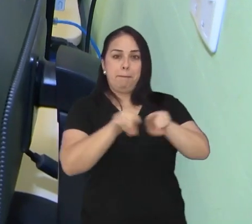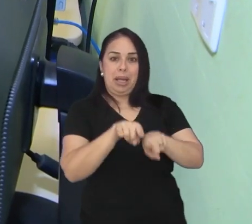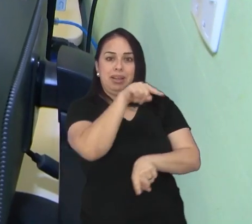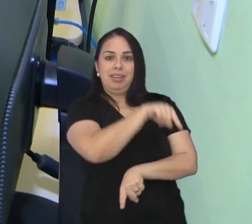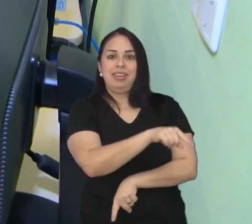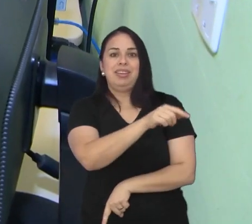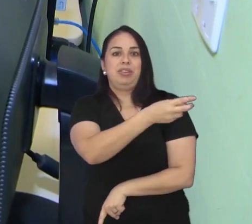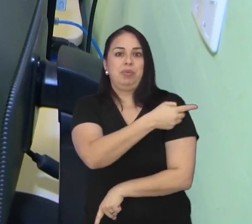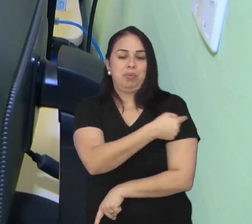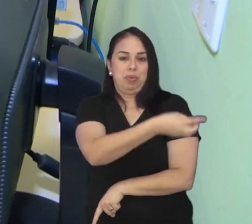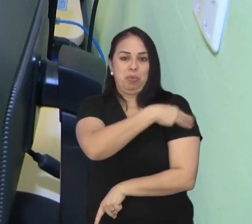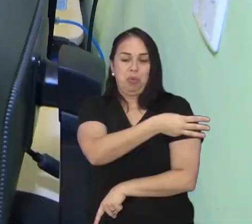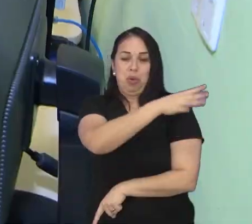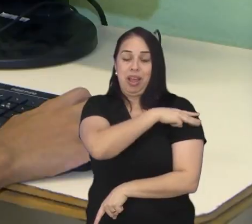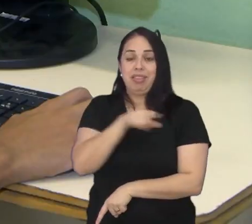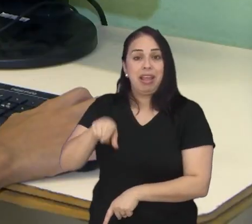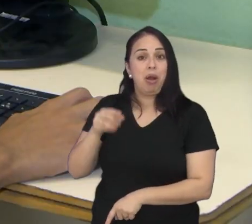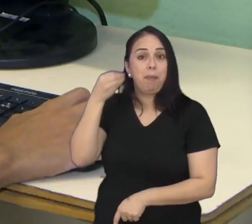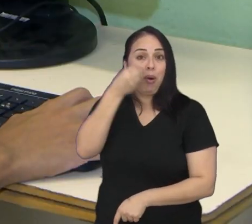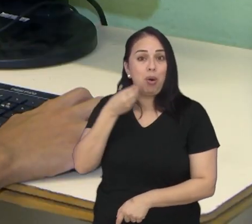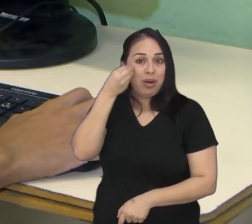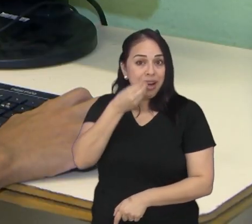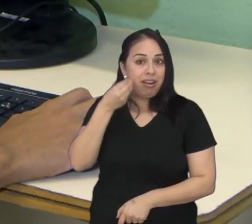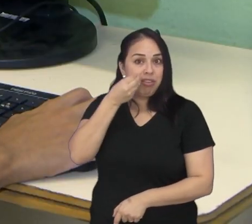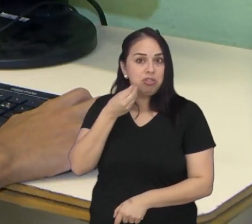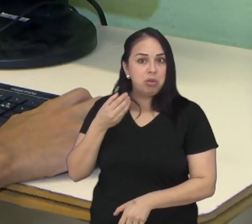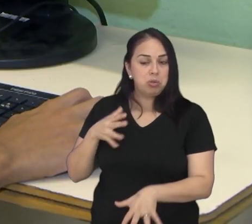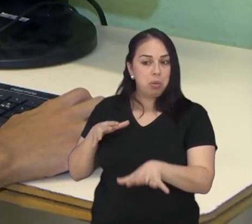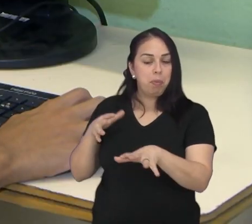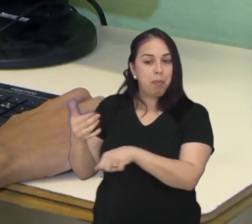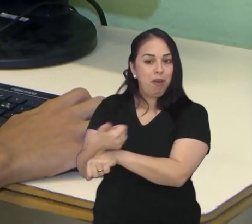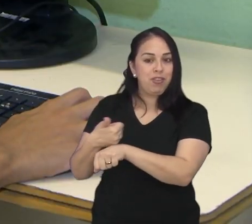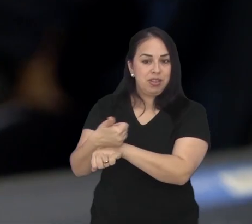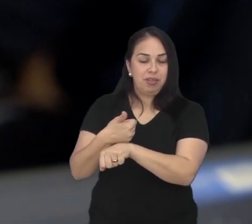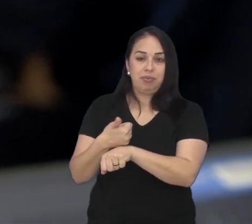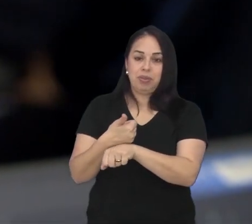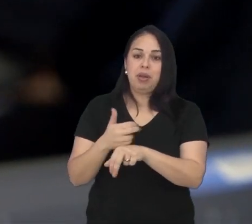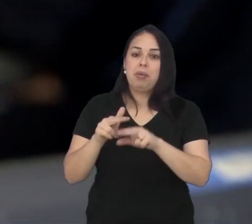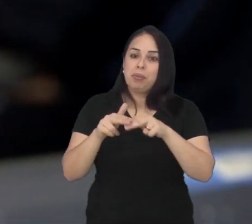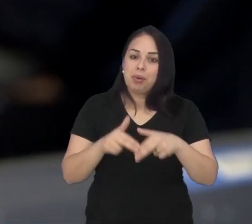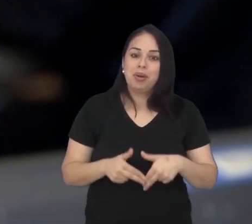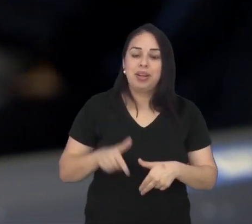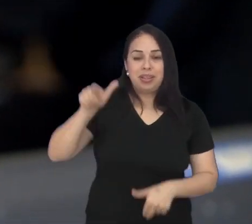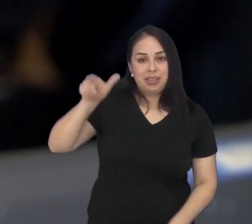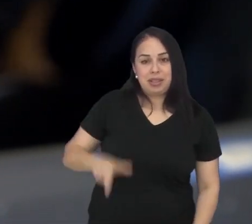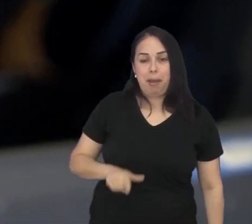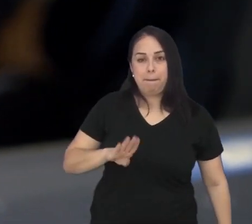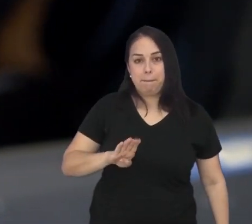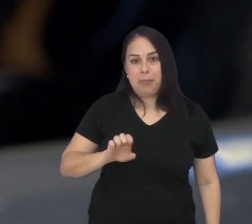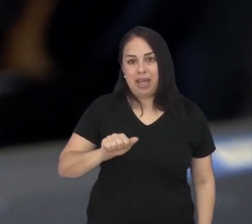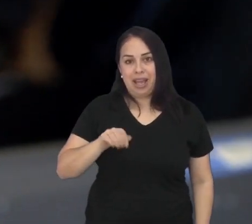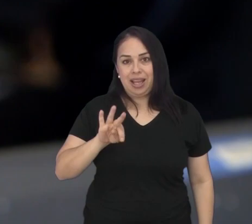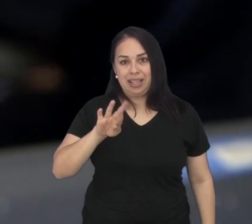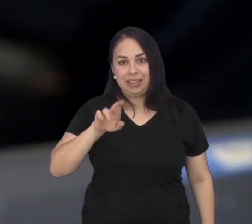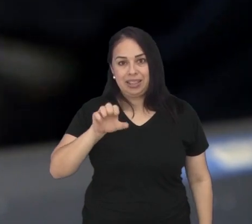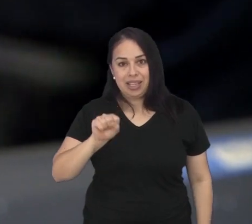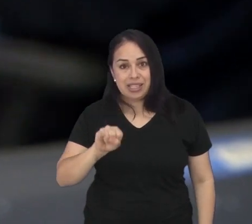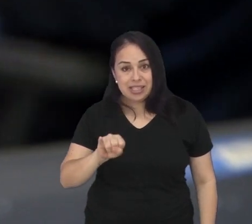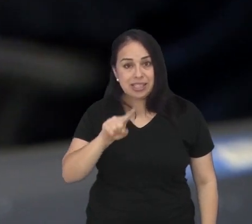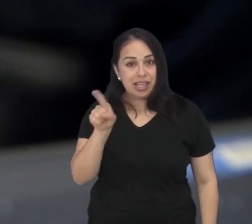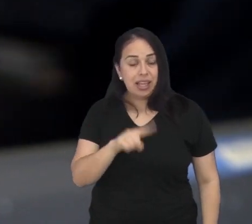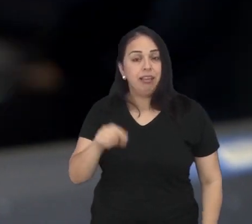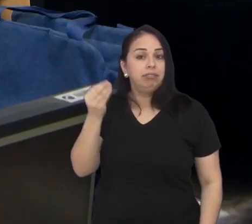matérias obrigatórias da grade escolar, tem a oportunidade da especialização. Foi esse o diferencial que fez a Beatriz